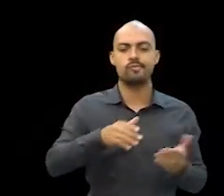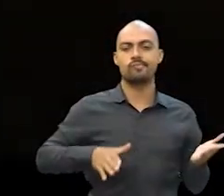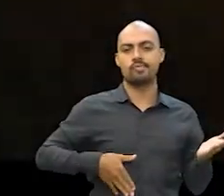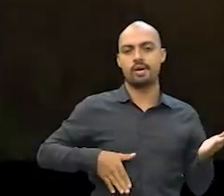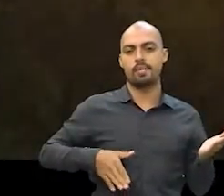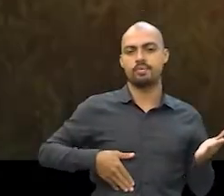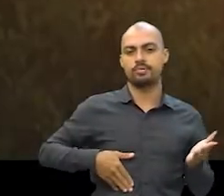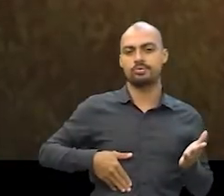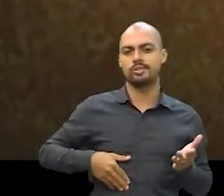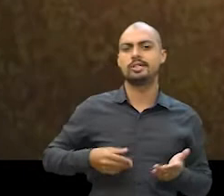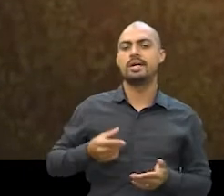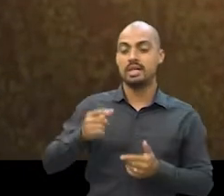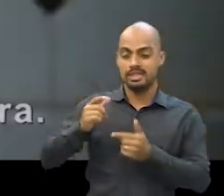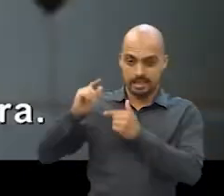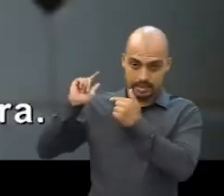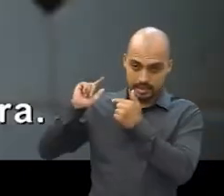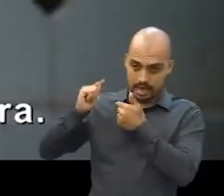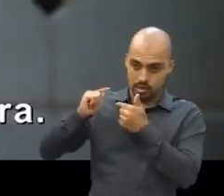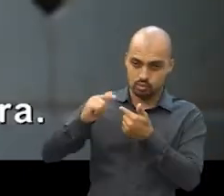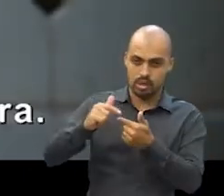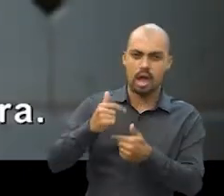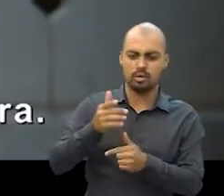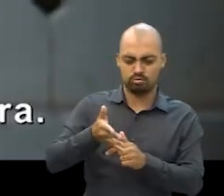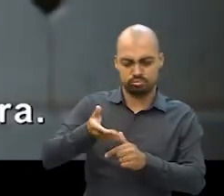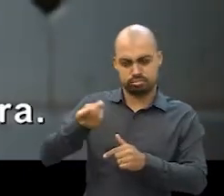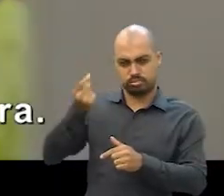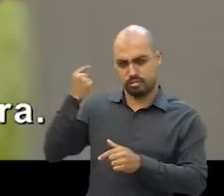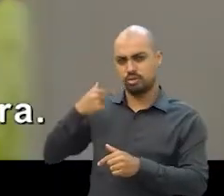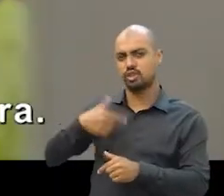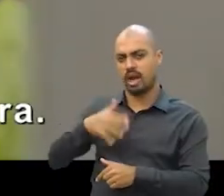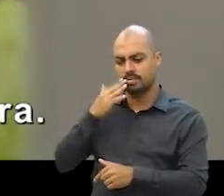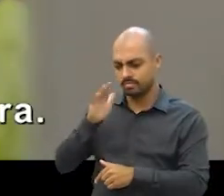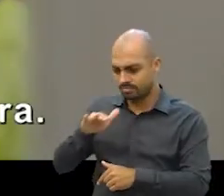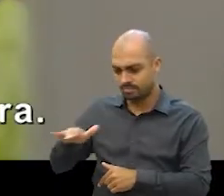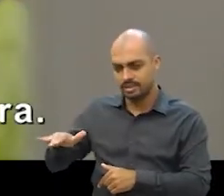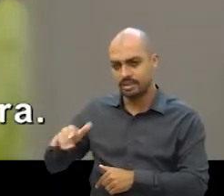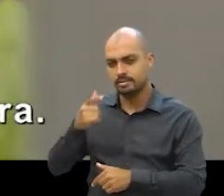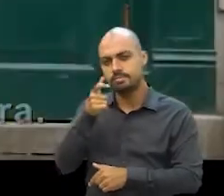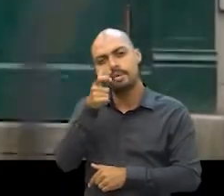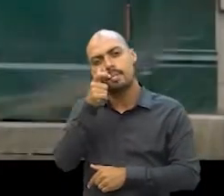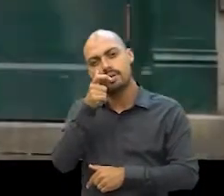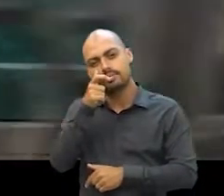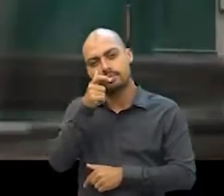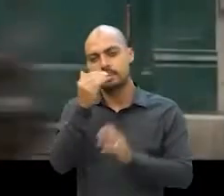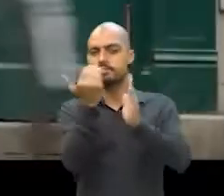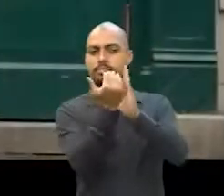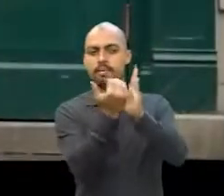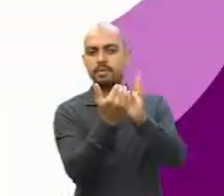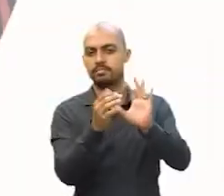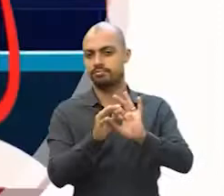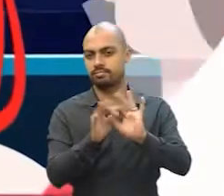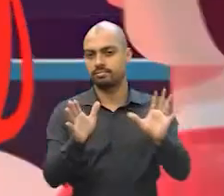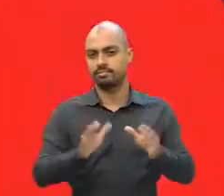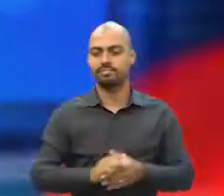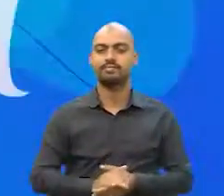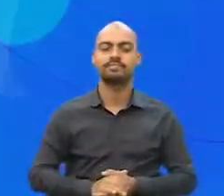meus desenhos clássicos favoritos quando criança. Tá lá disponível no catálogo da Disney Plus para você.